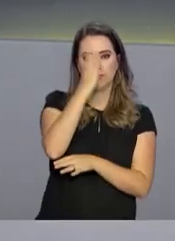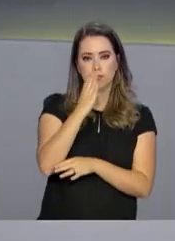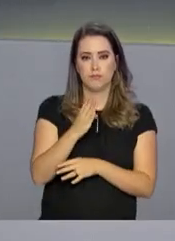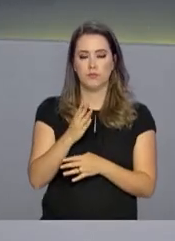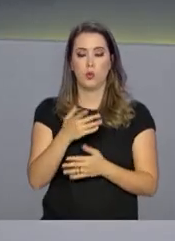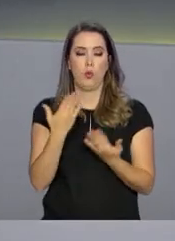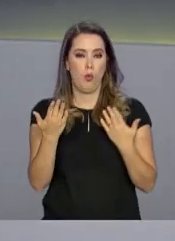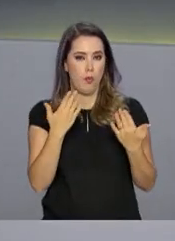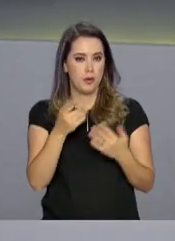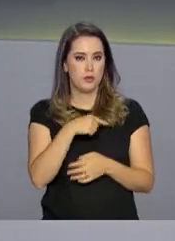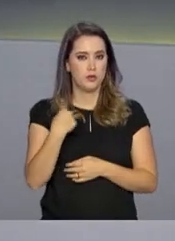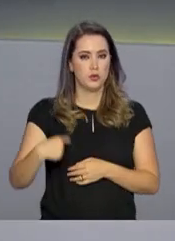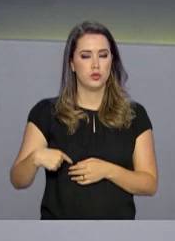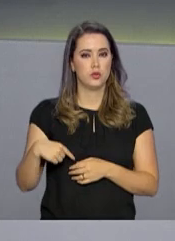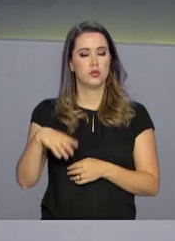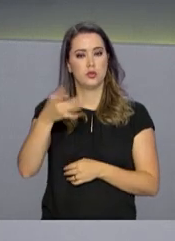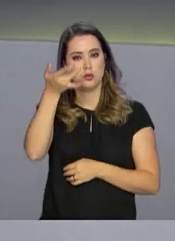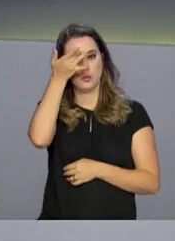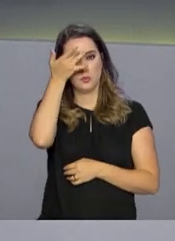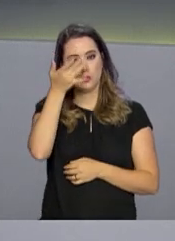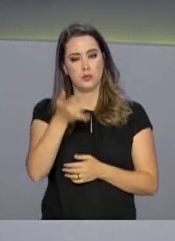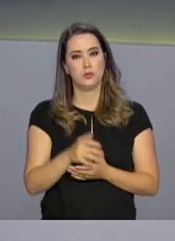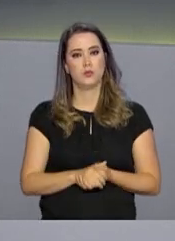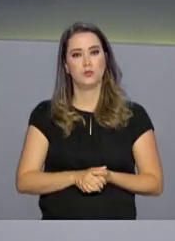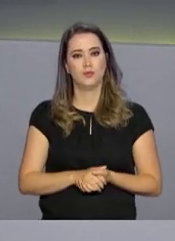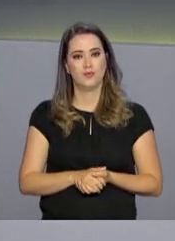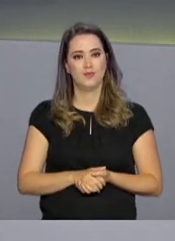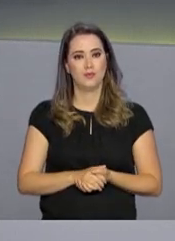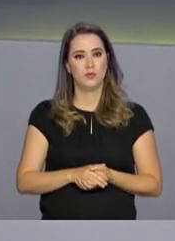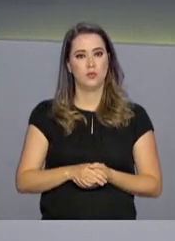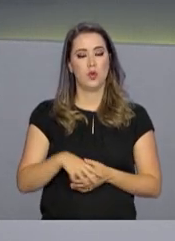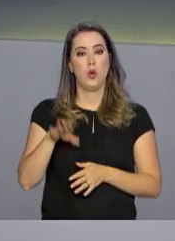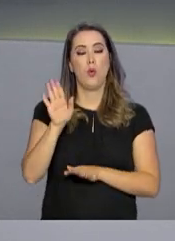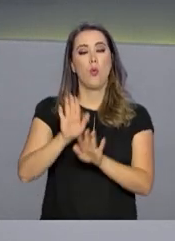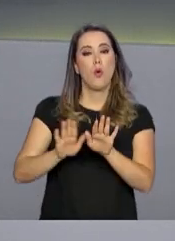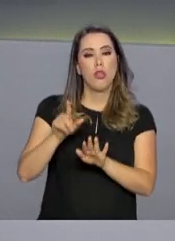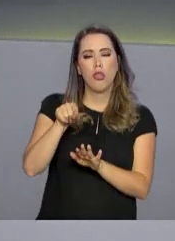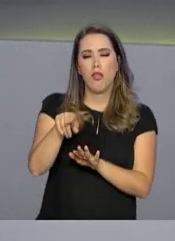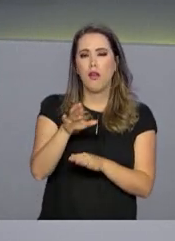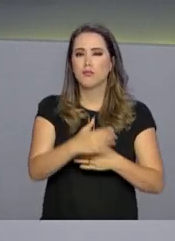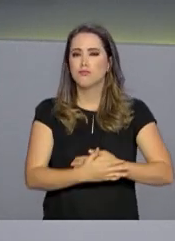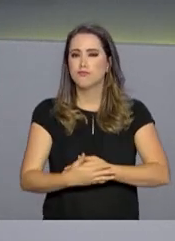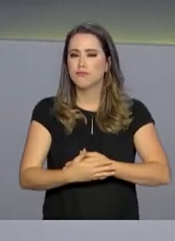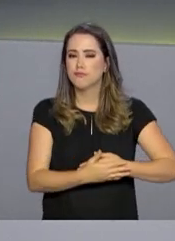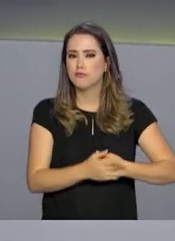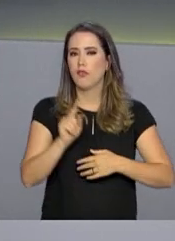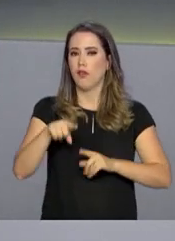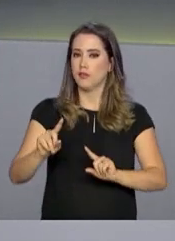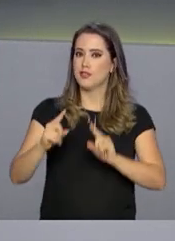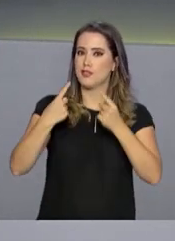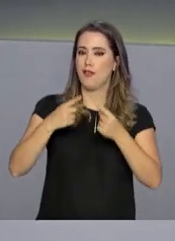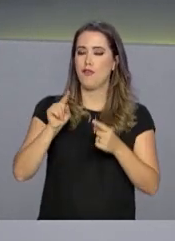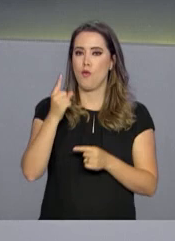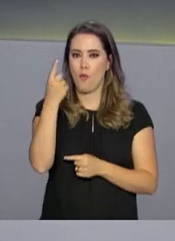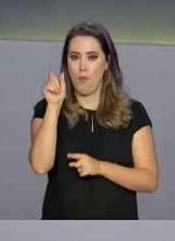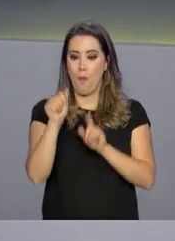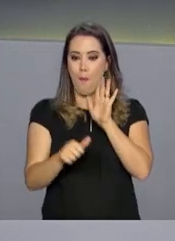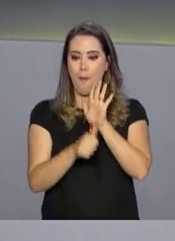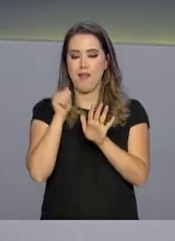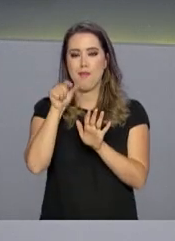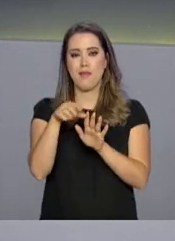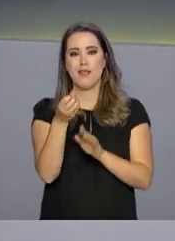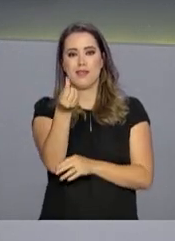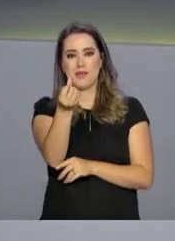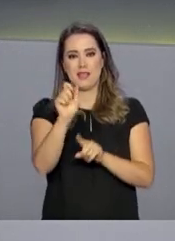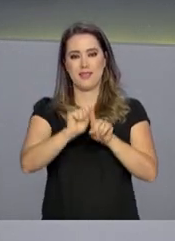cuidar de crianças é uma atividade cheia de desafios um deles vem aos seis meses de idade quando a amamentação